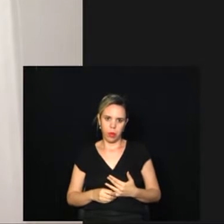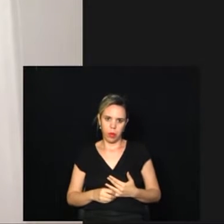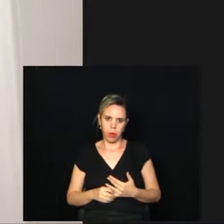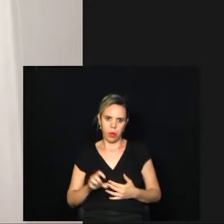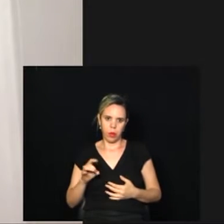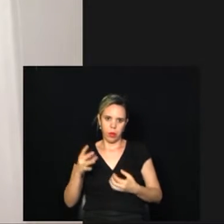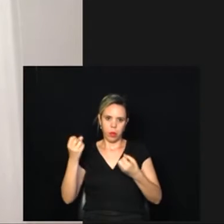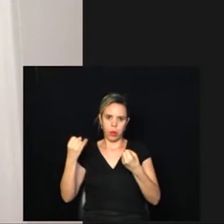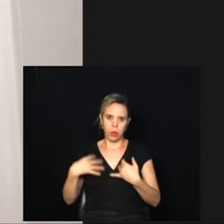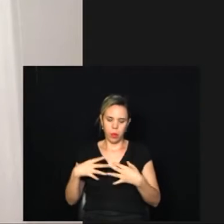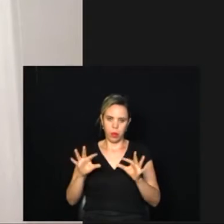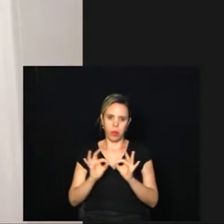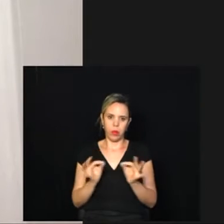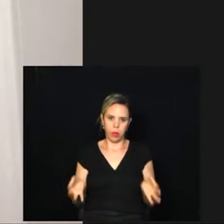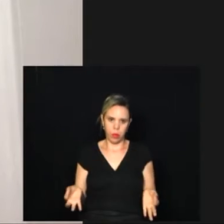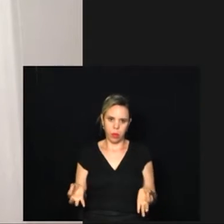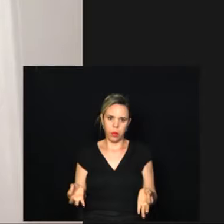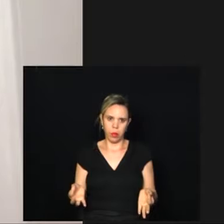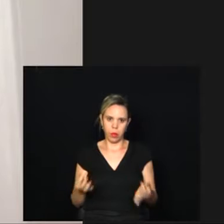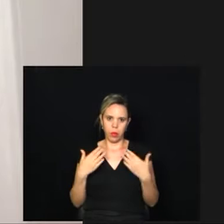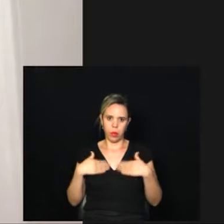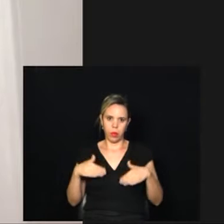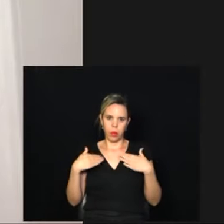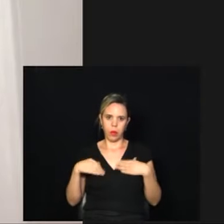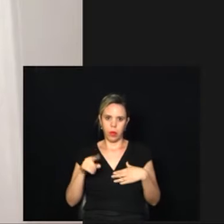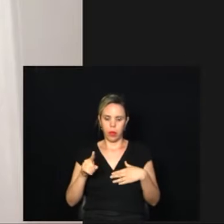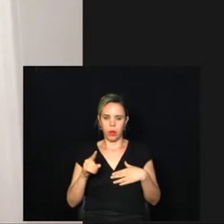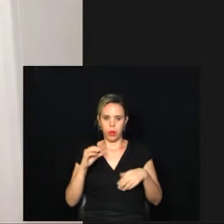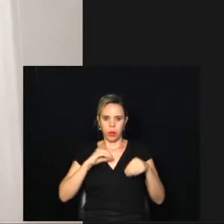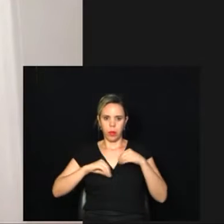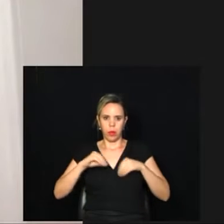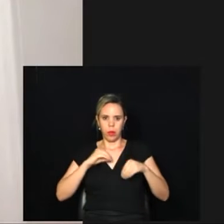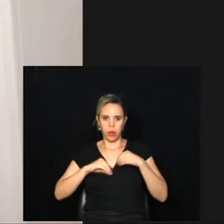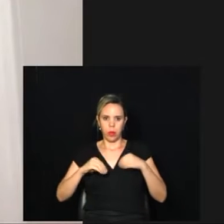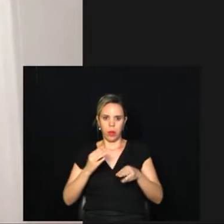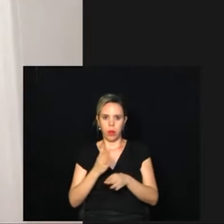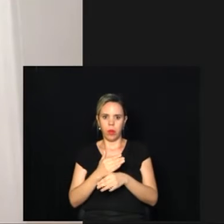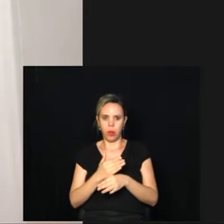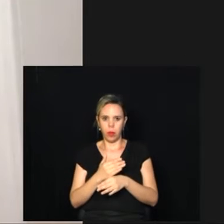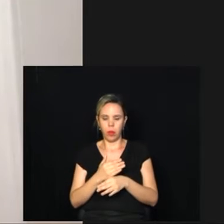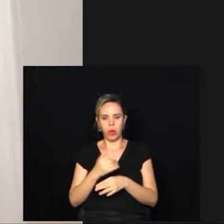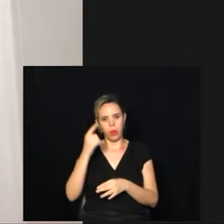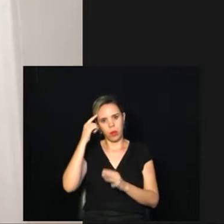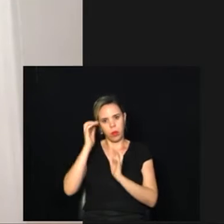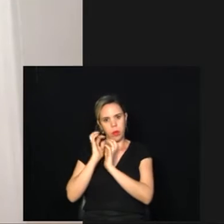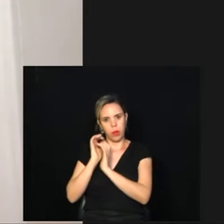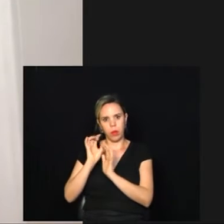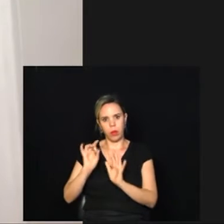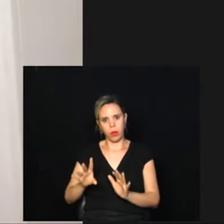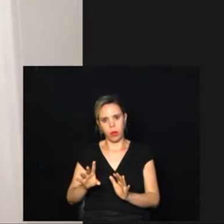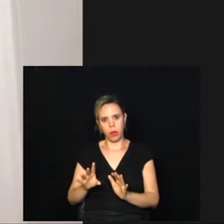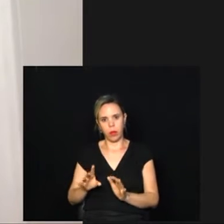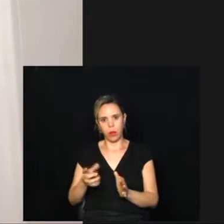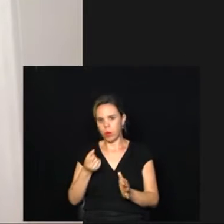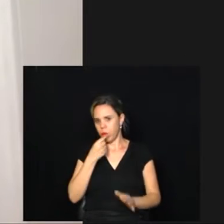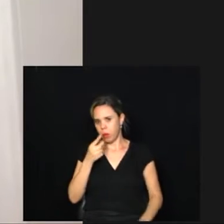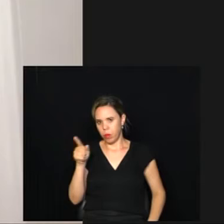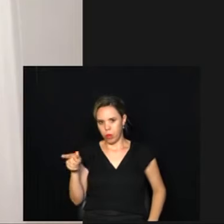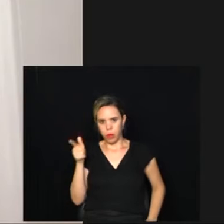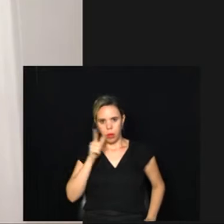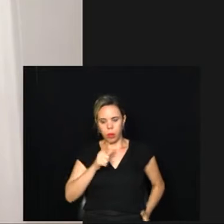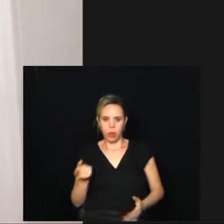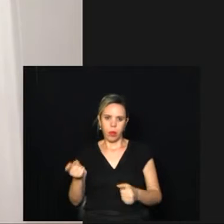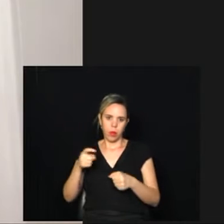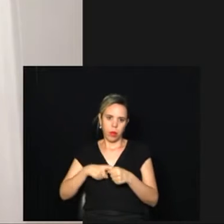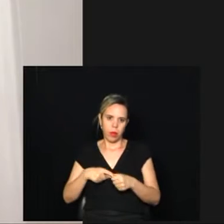só me explicou de uma forma simples, Lígia, fica calma, depressão só é um desequilíbrio químico no seu cérebro, né? Com esse remédio aqui, você vai